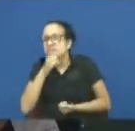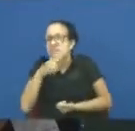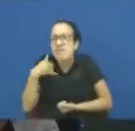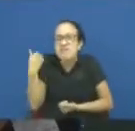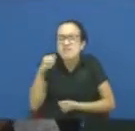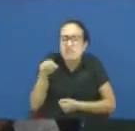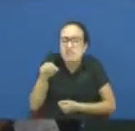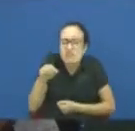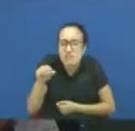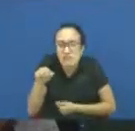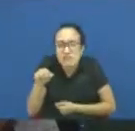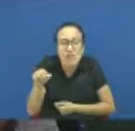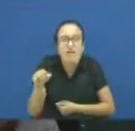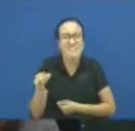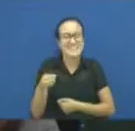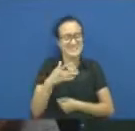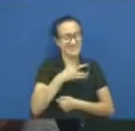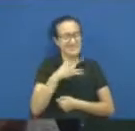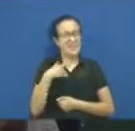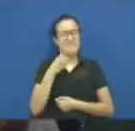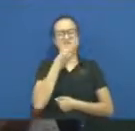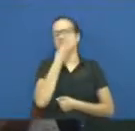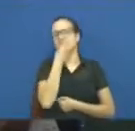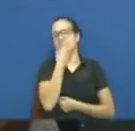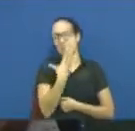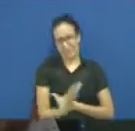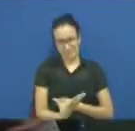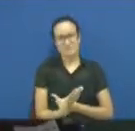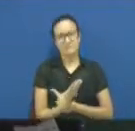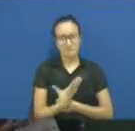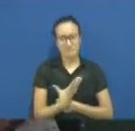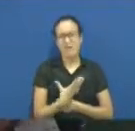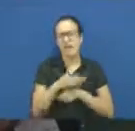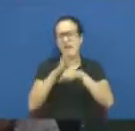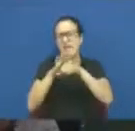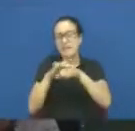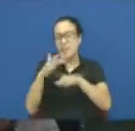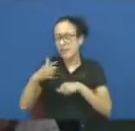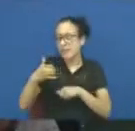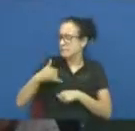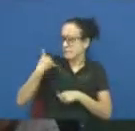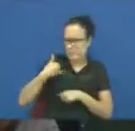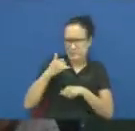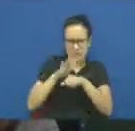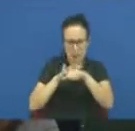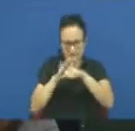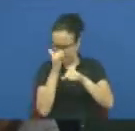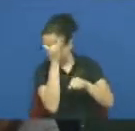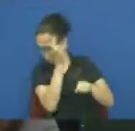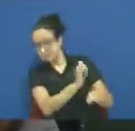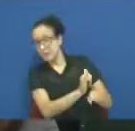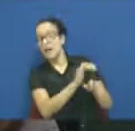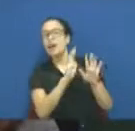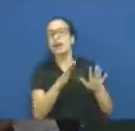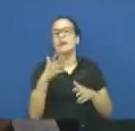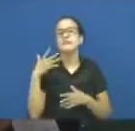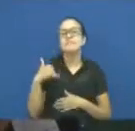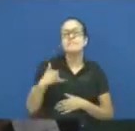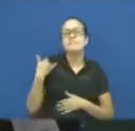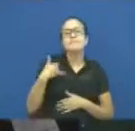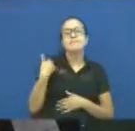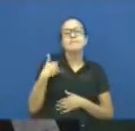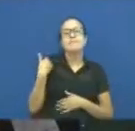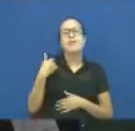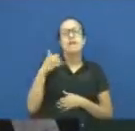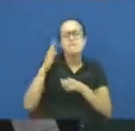quero chegar a uma determinada idade com um problema de saúde grave. E o esporte para todos nós, nesse sentido, é,